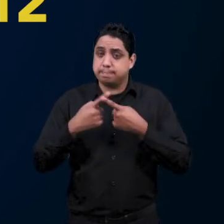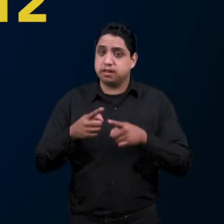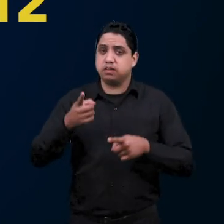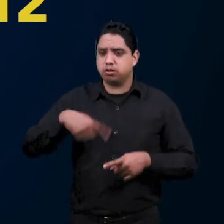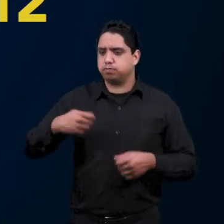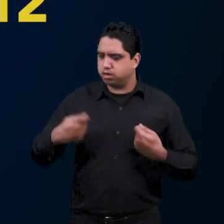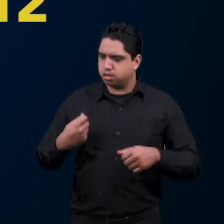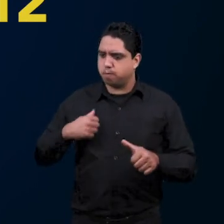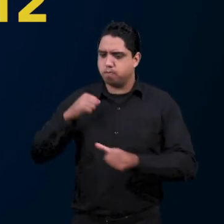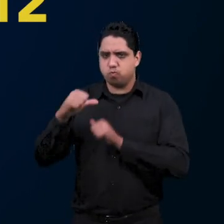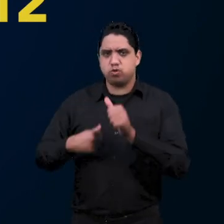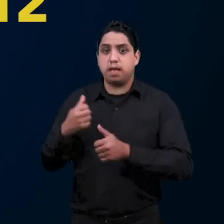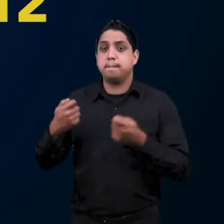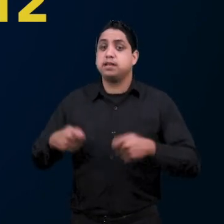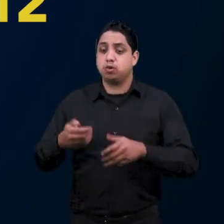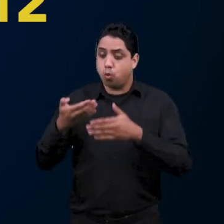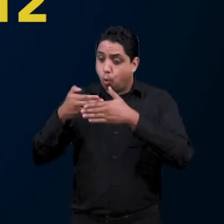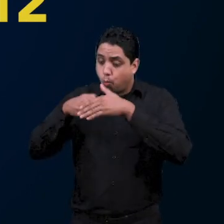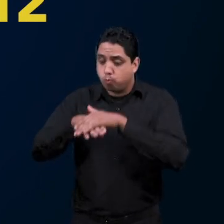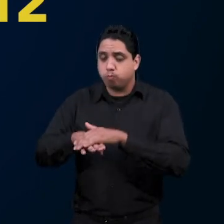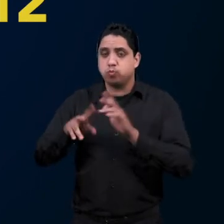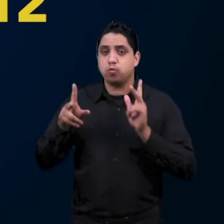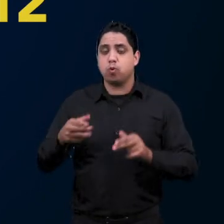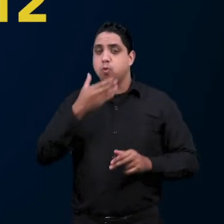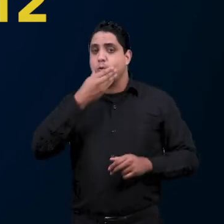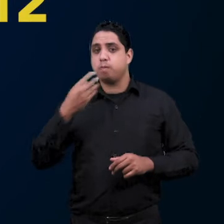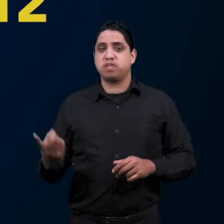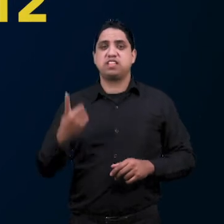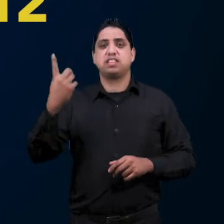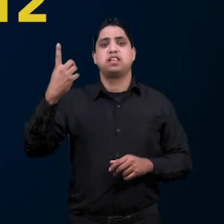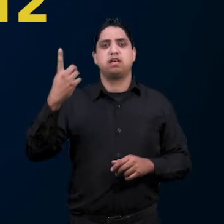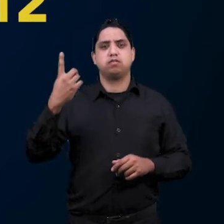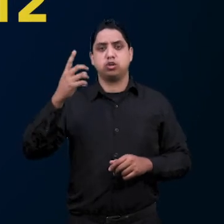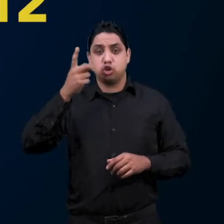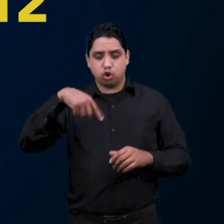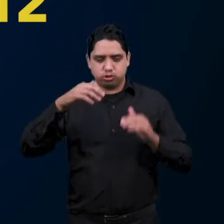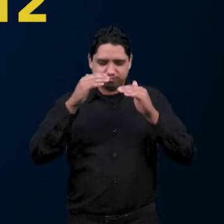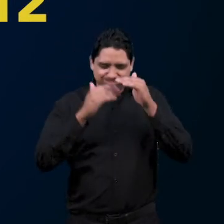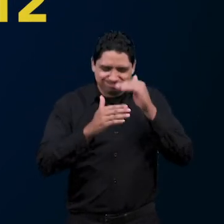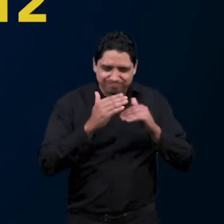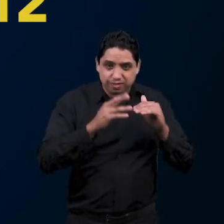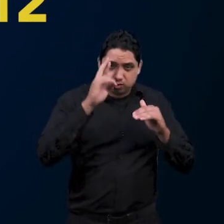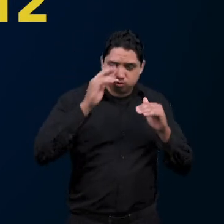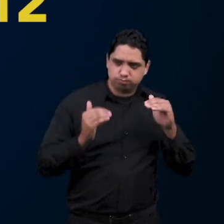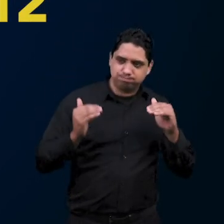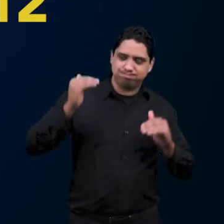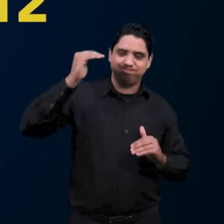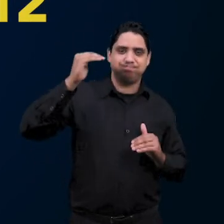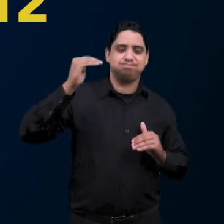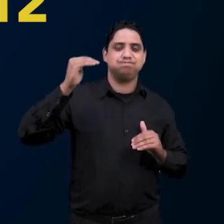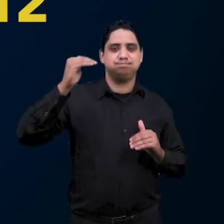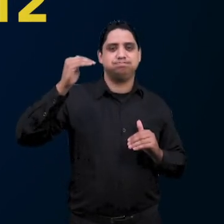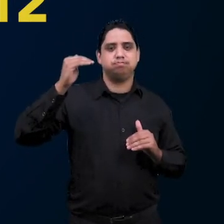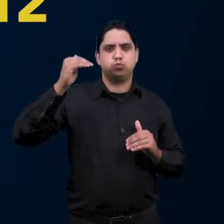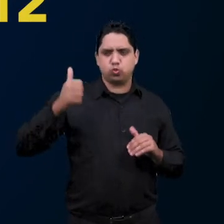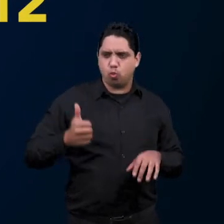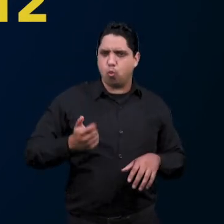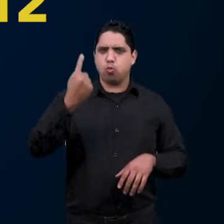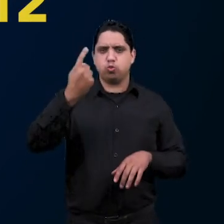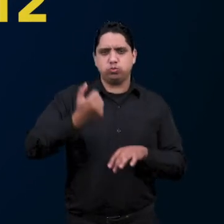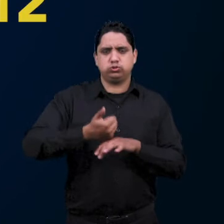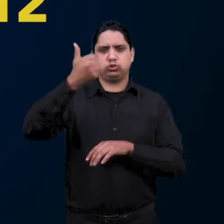e mudar o nosso comportamento, que nós venhamos a diminuir e que o Senhor venha crescer em nossas vidas. O único que é digno de